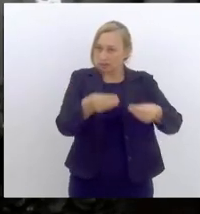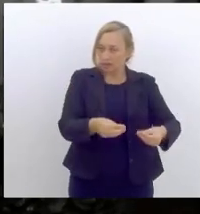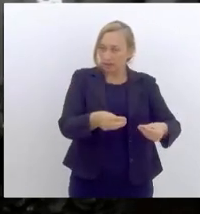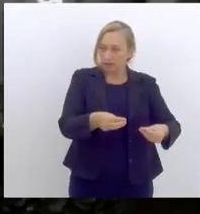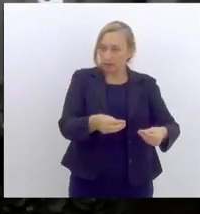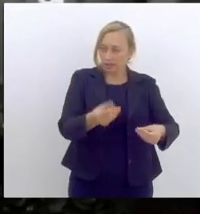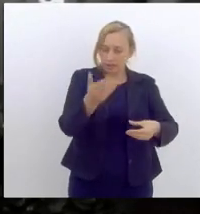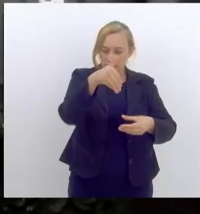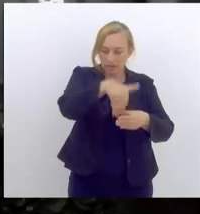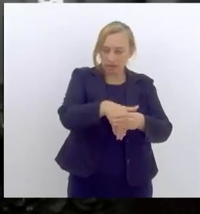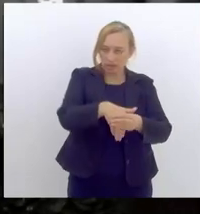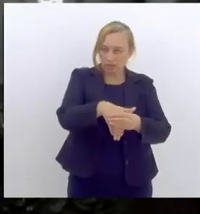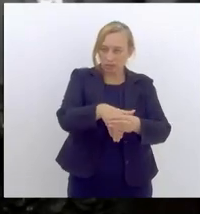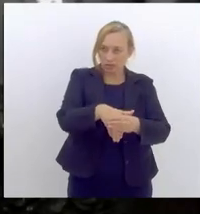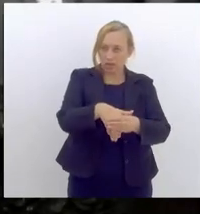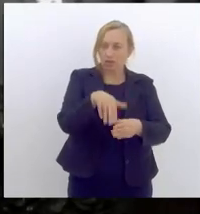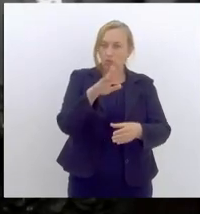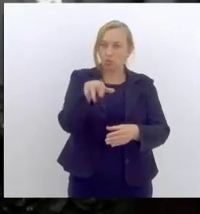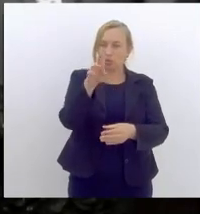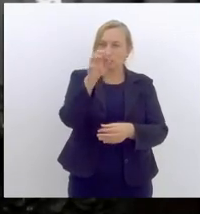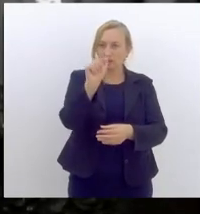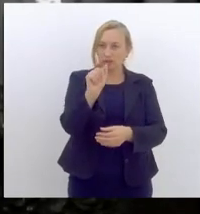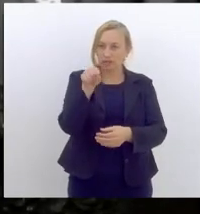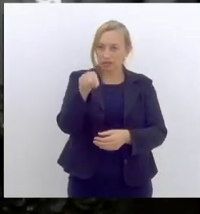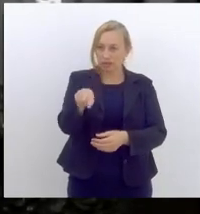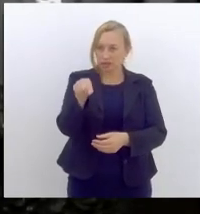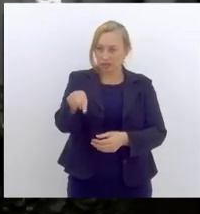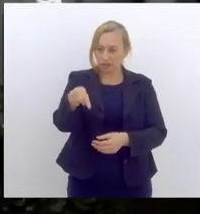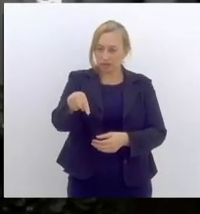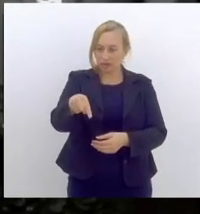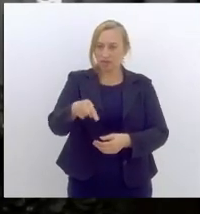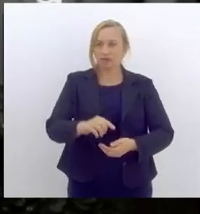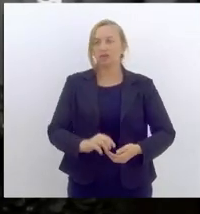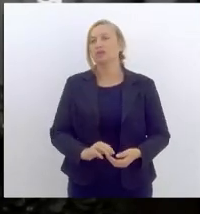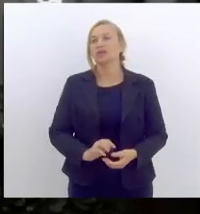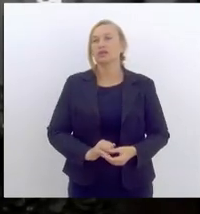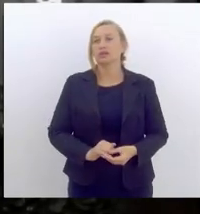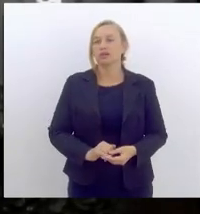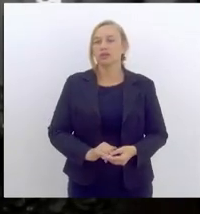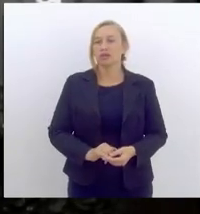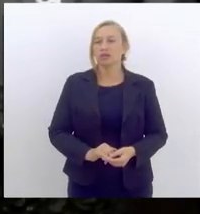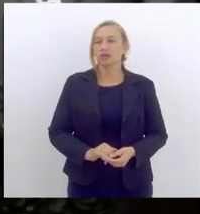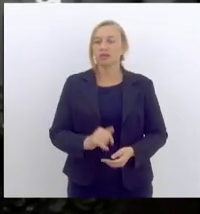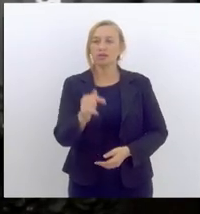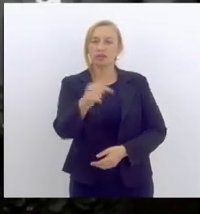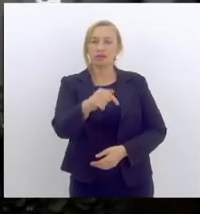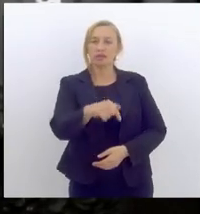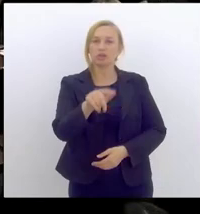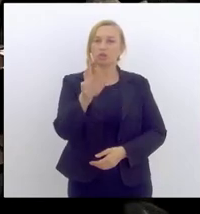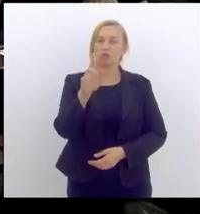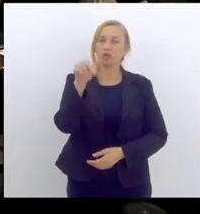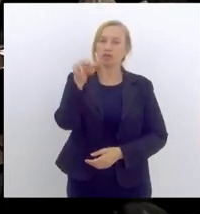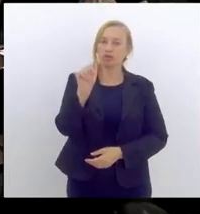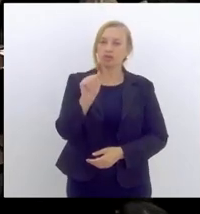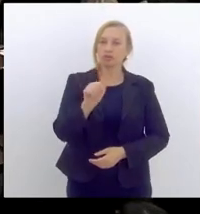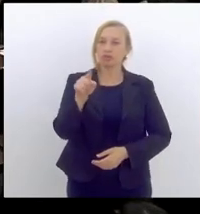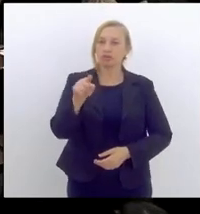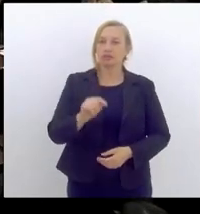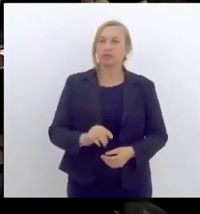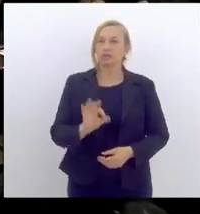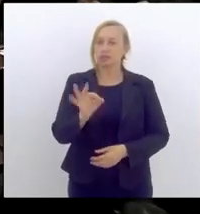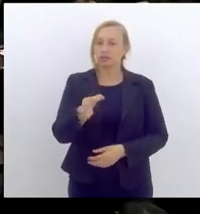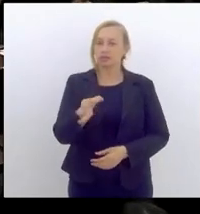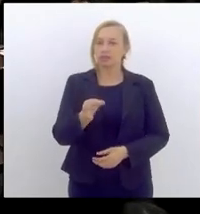bota dentro da urna. A urna já está ali? Está aqui. A urna está aqui. Ah,